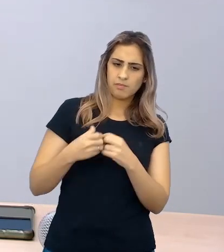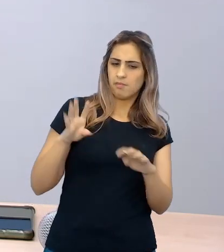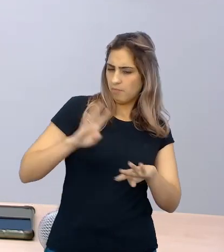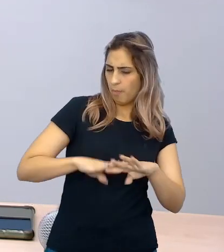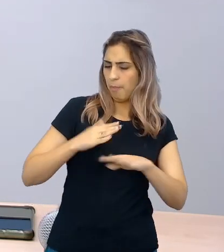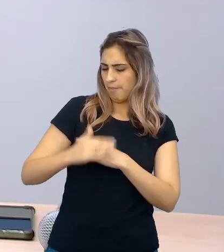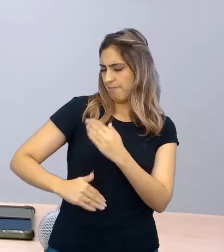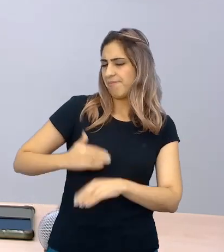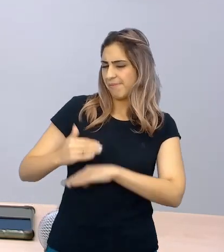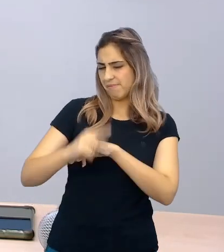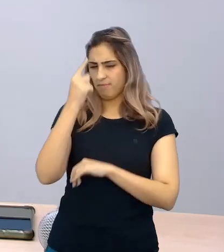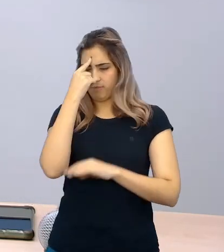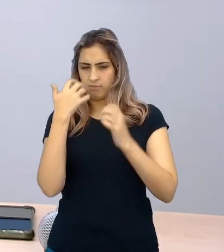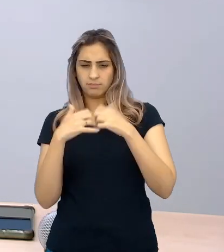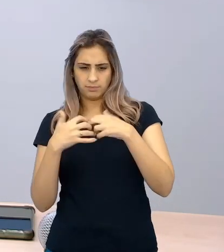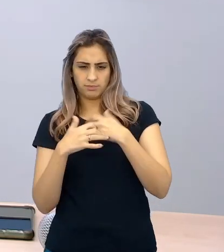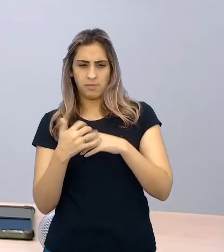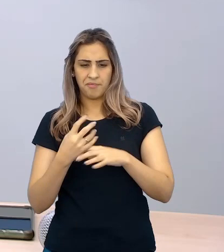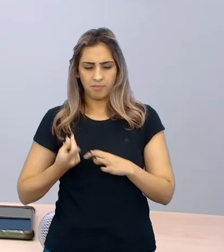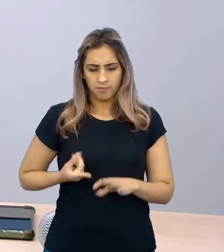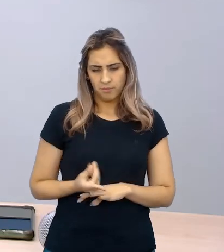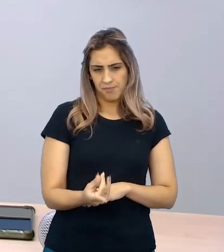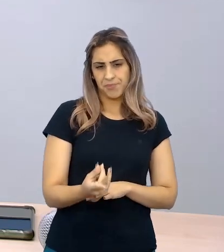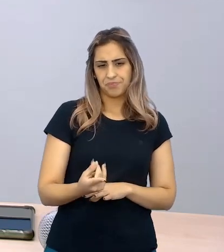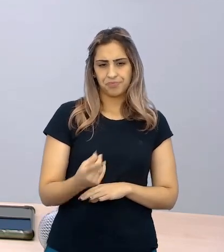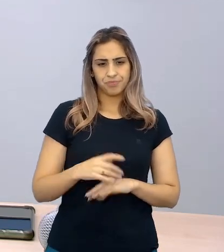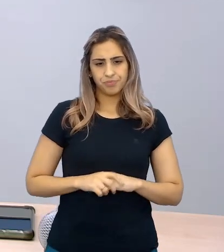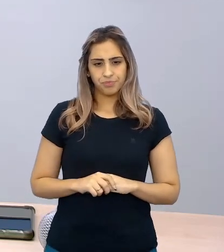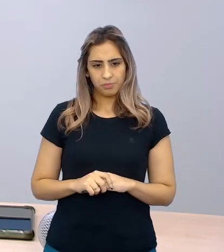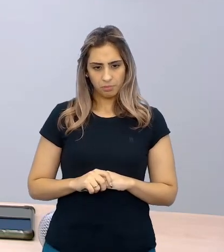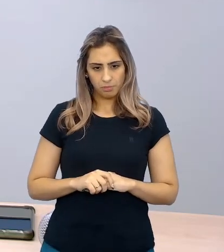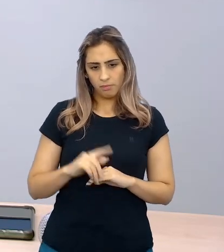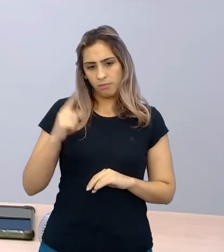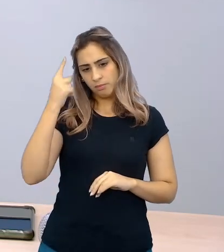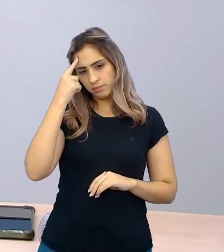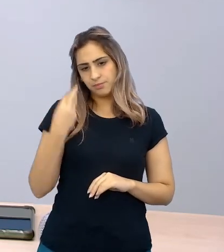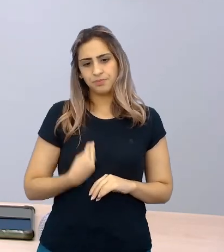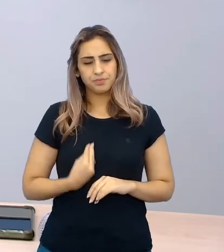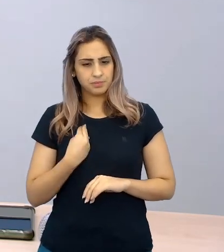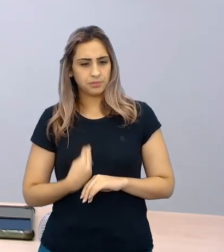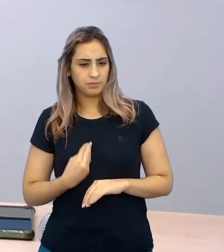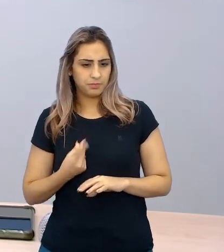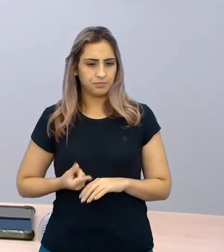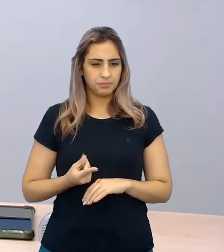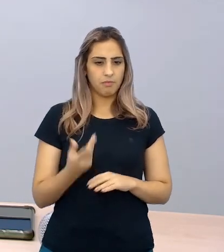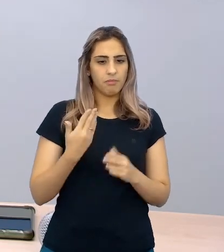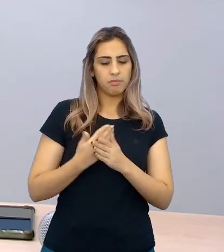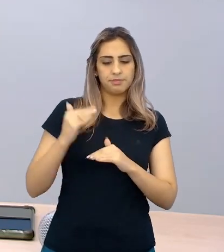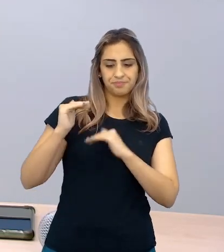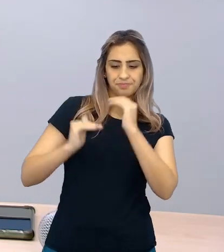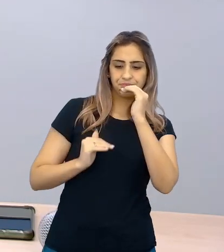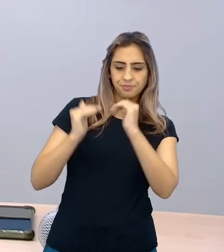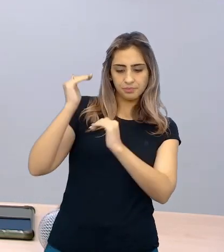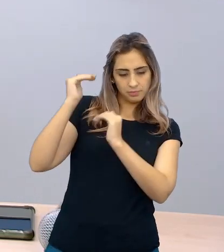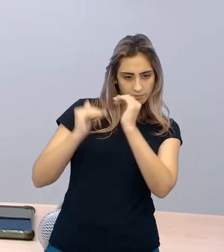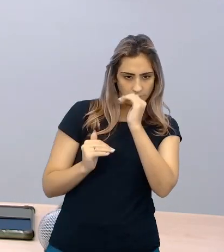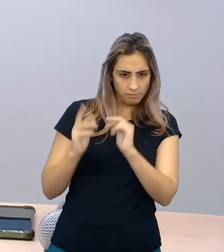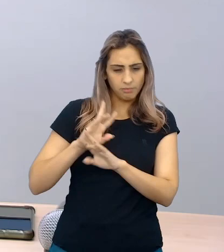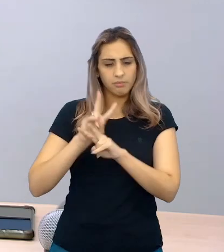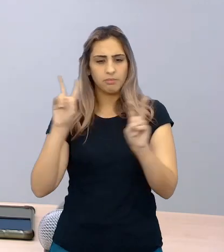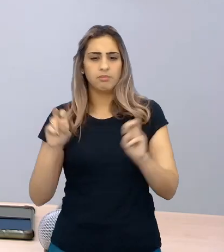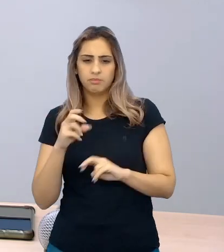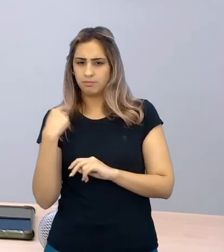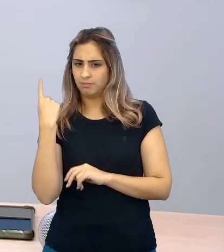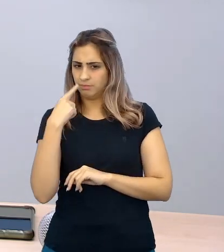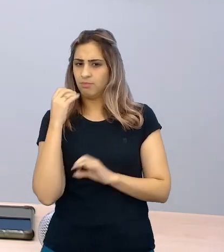para desenvolver, pensando no extremo, né? Porque é projeto Vida ao Extremo. Tá pensando na vida no extremo, em temperaturas altas, temperaturas baixas, essas coisas